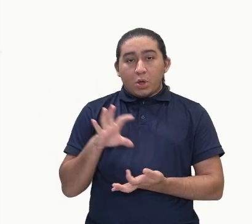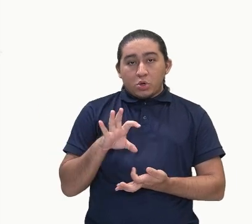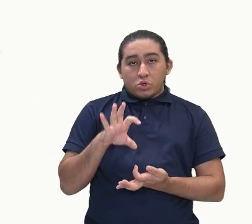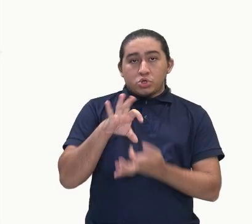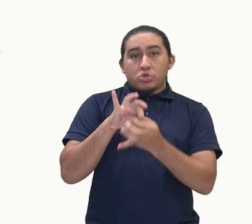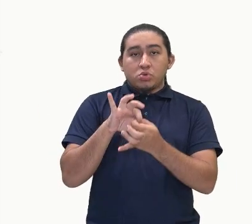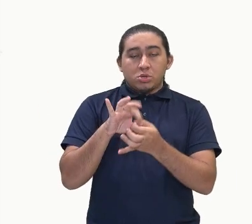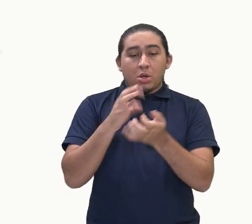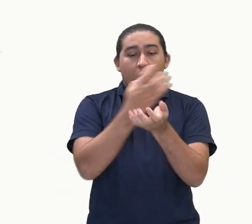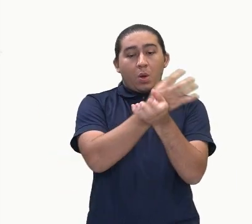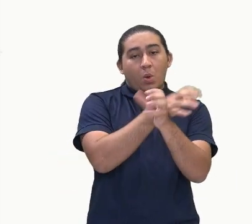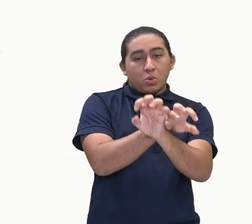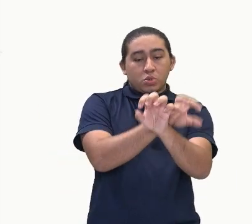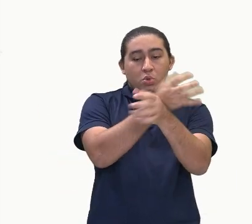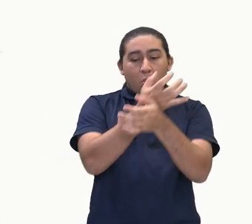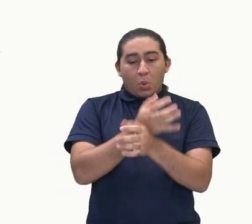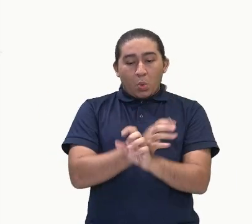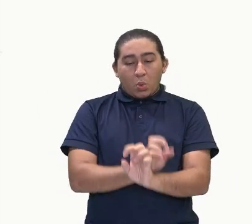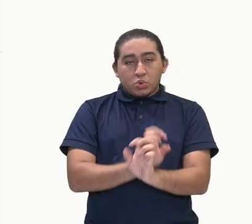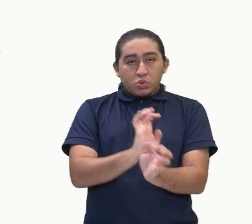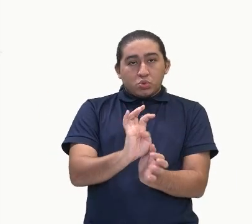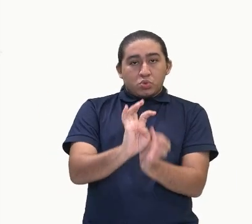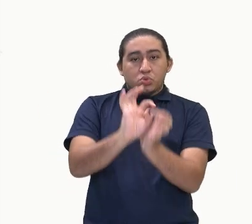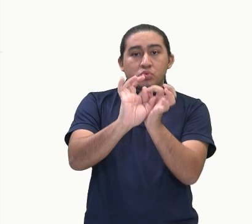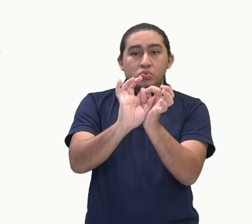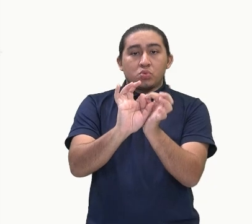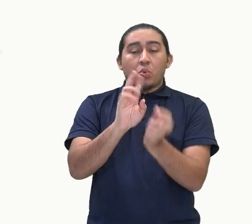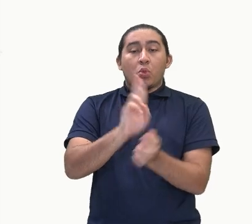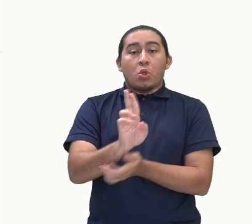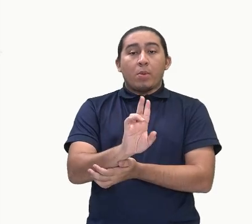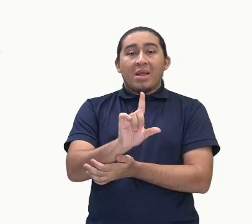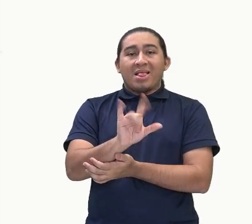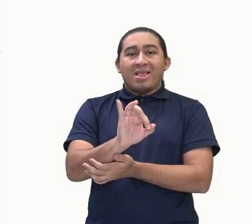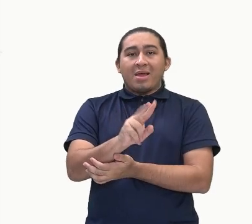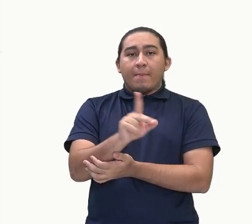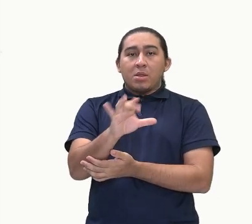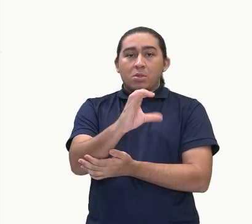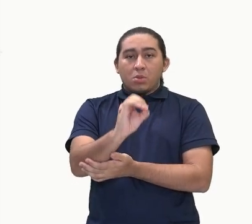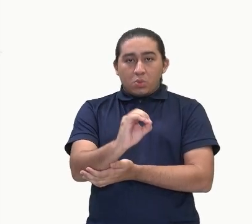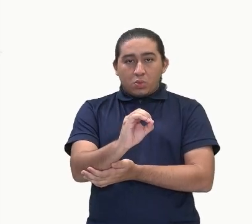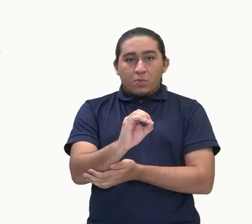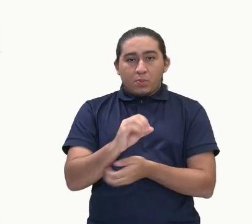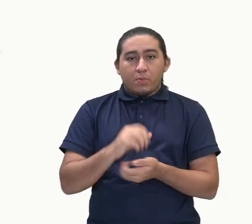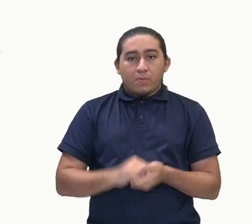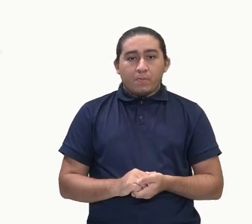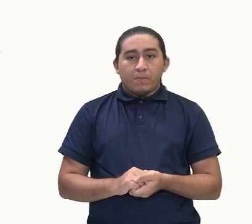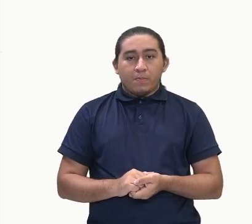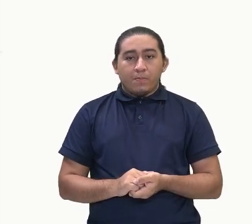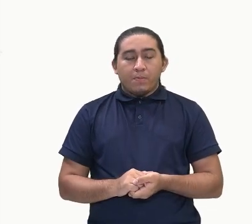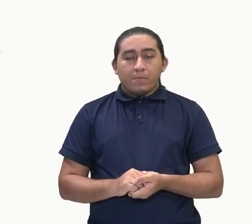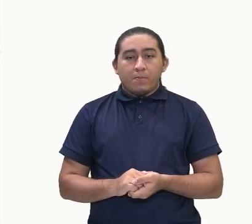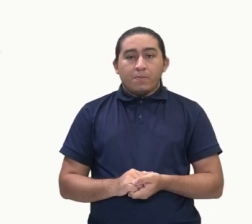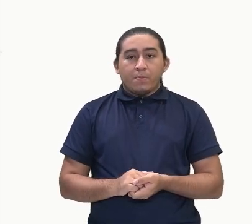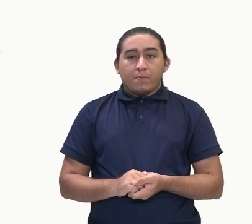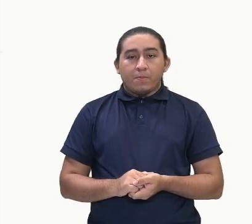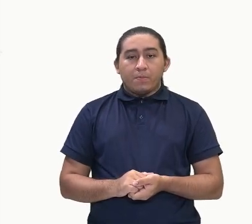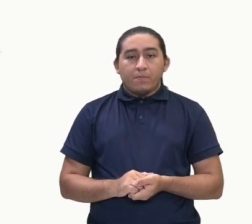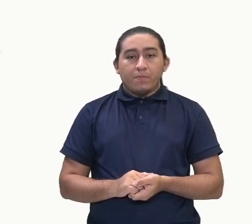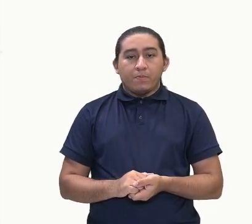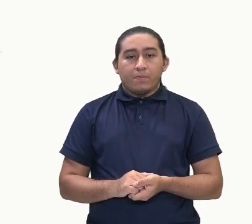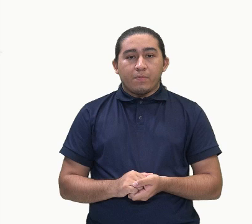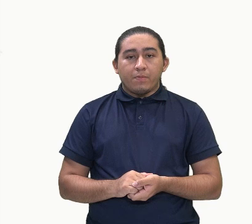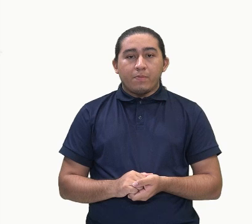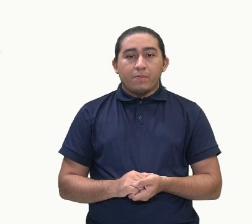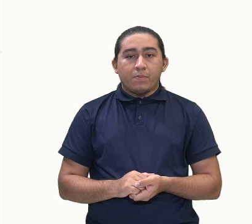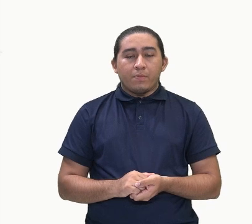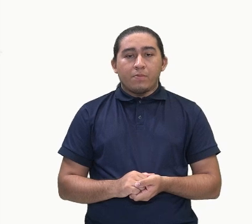os ossos. Então a gente tem aqui o ligamento do joelho, né, como a gente está observando. E aí, provavelmente vocês